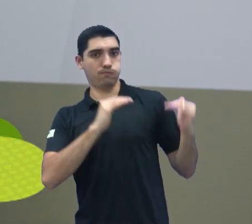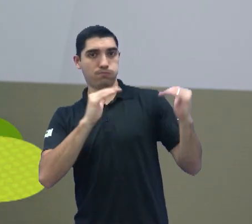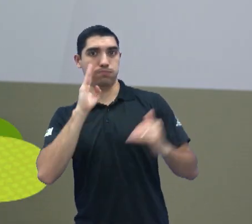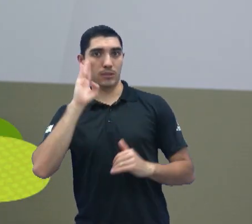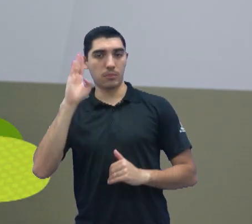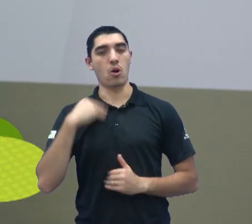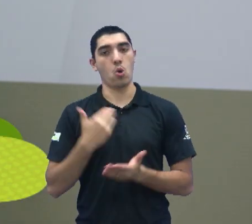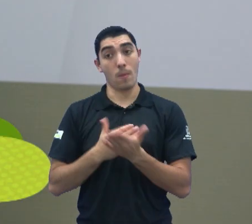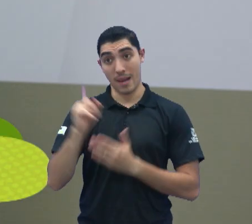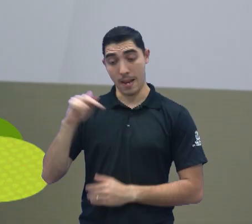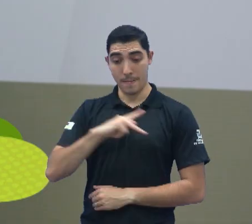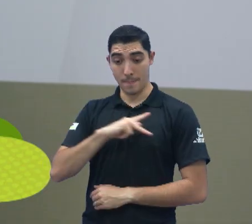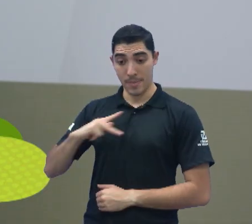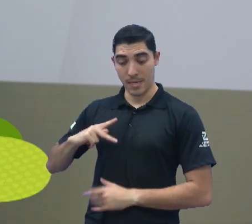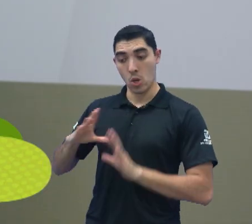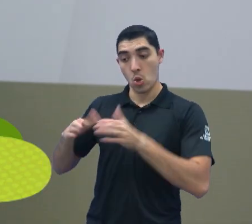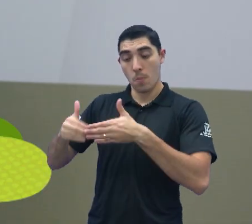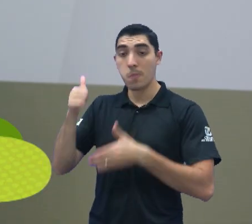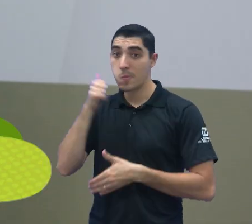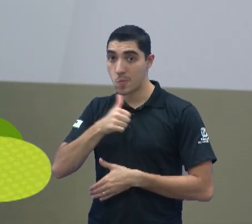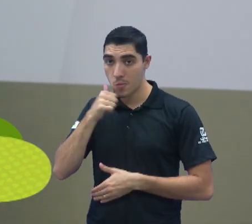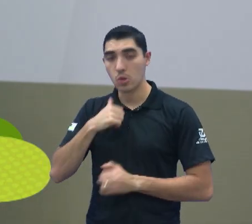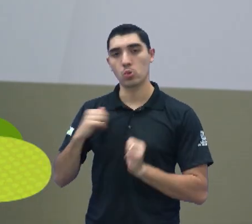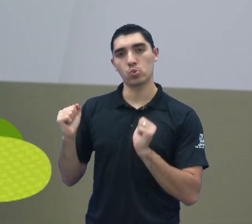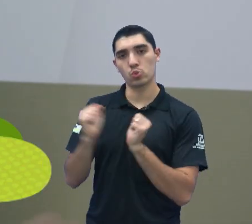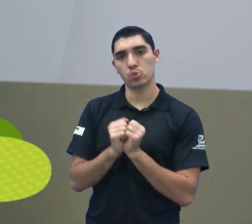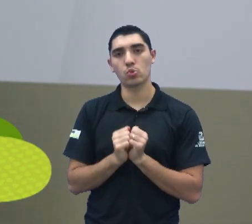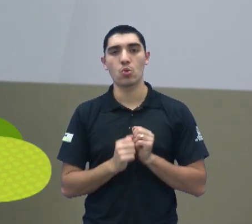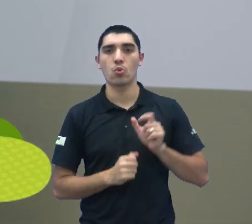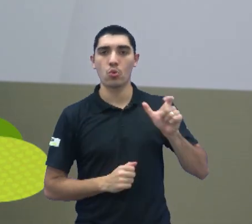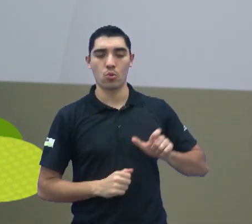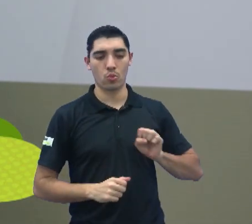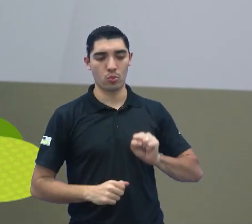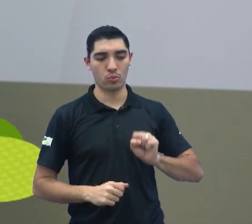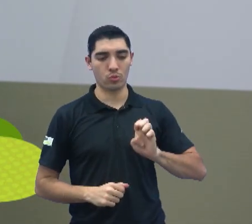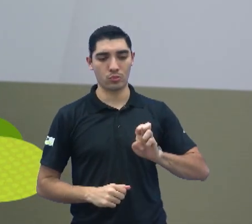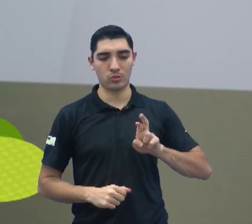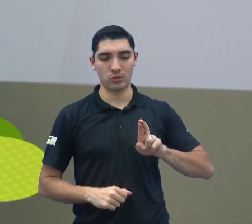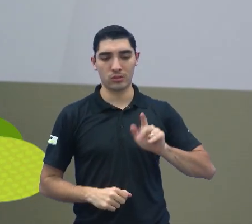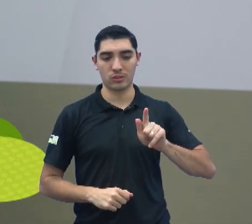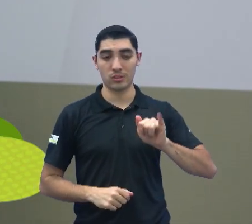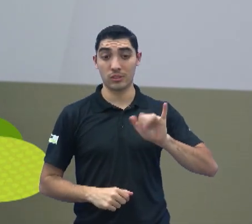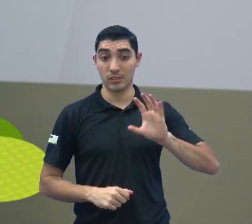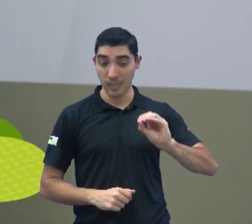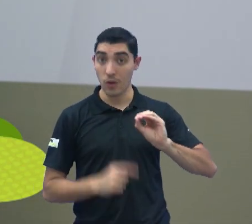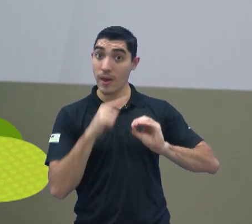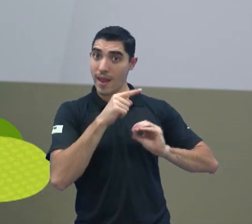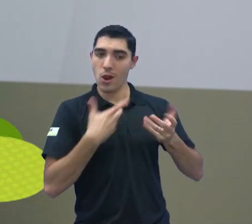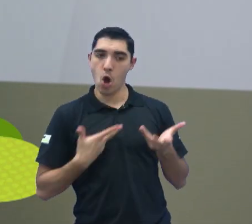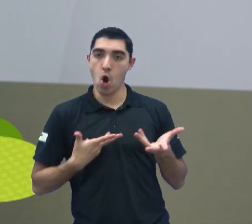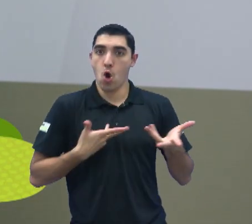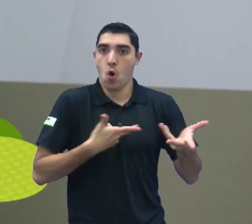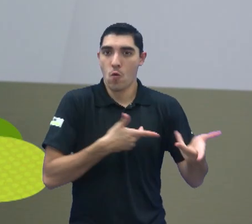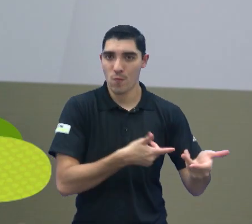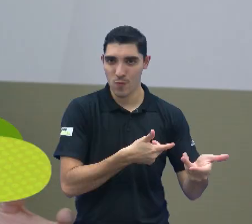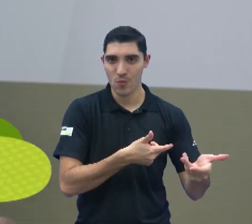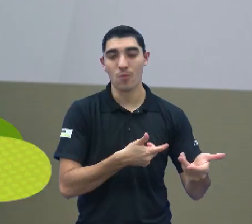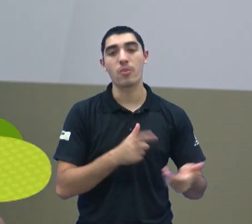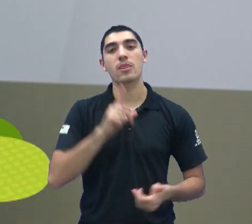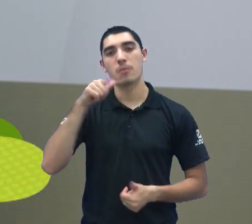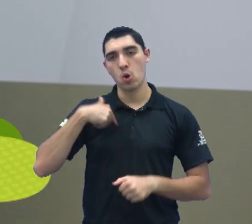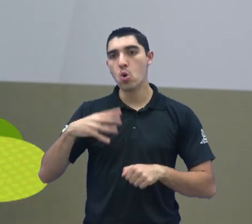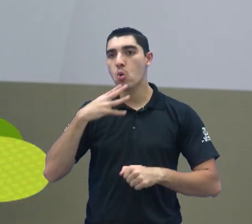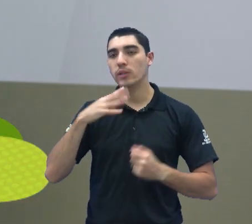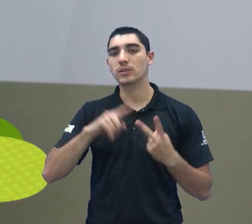com o feminino, trabalhei com o Sérgio Negrão, que inclusive me convidou para vir para cá na temporada passada. Depois conheci o Reinaldo,